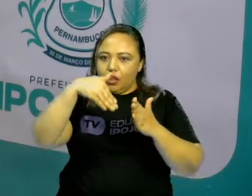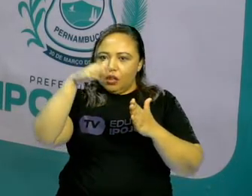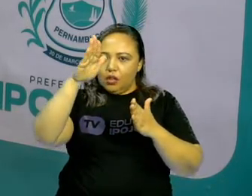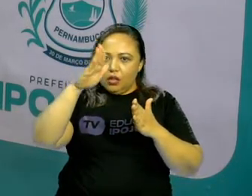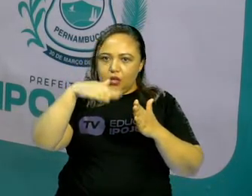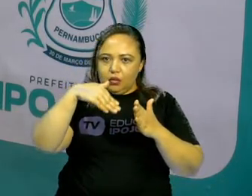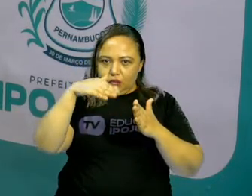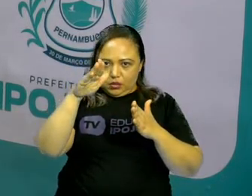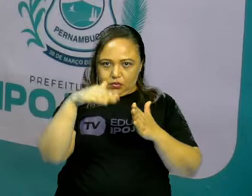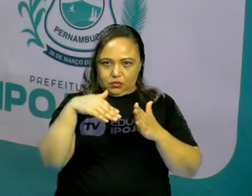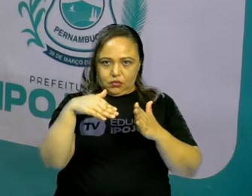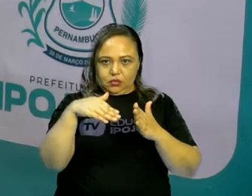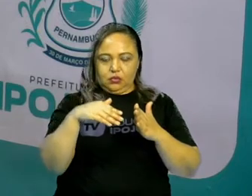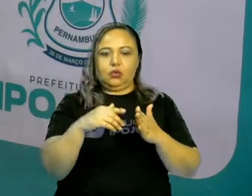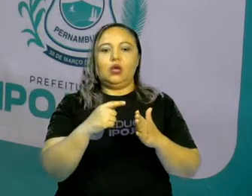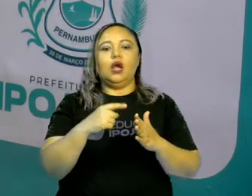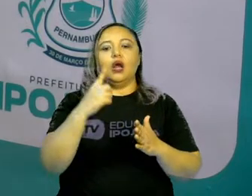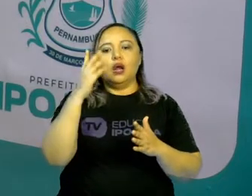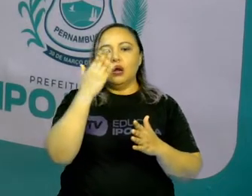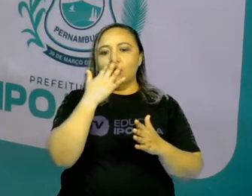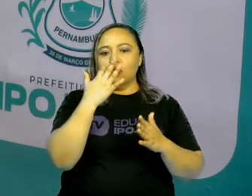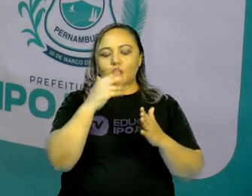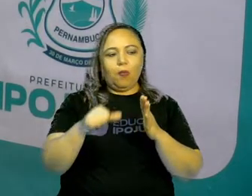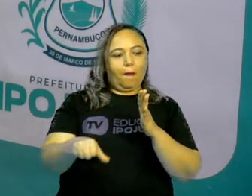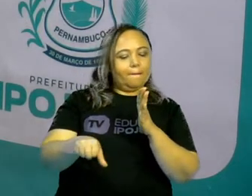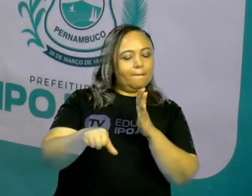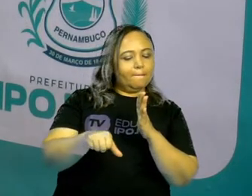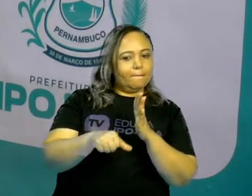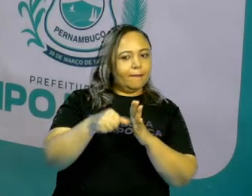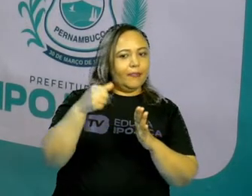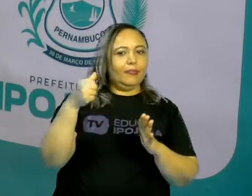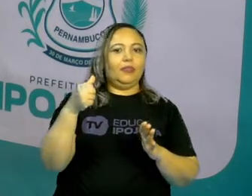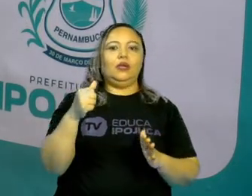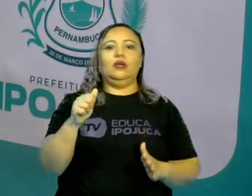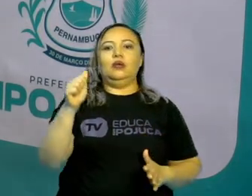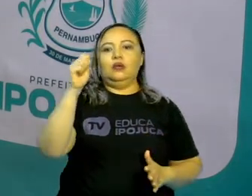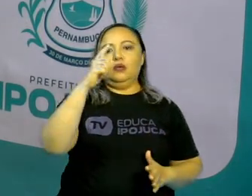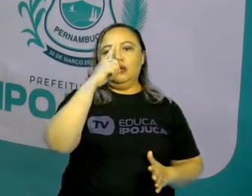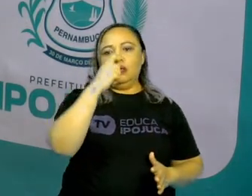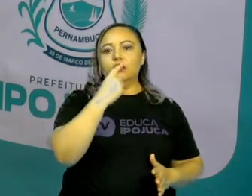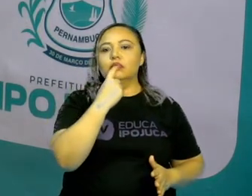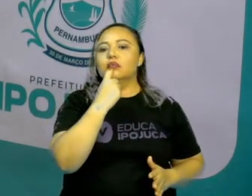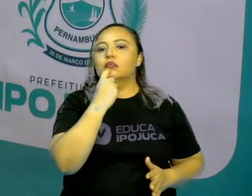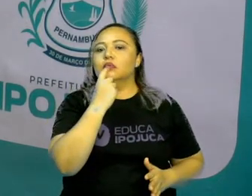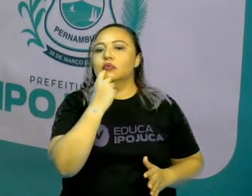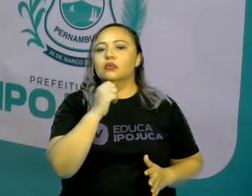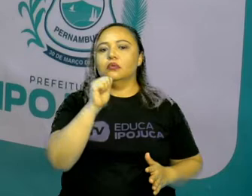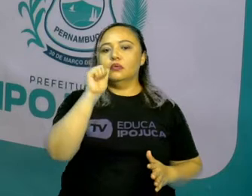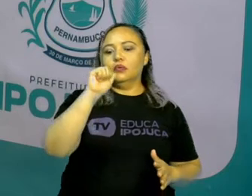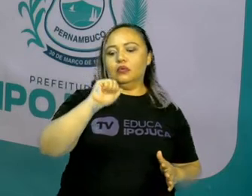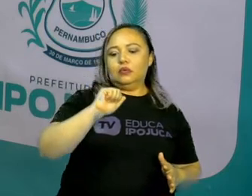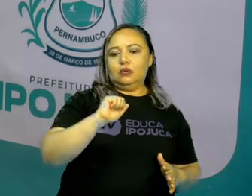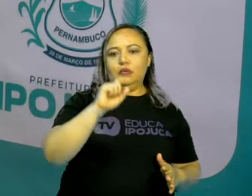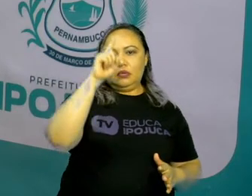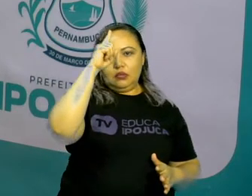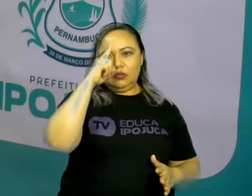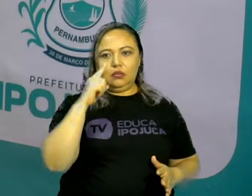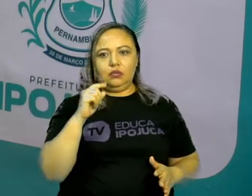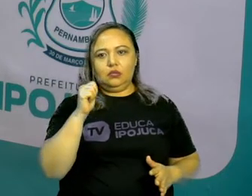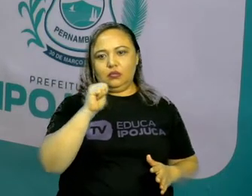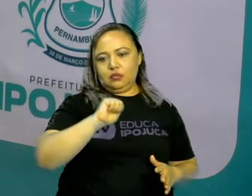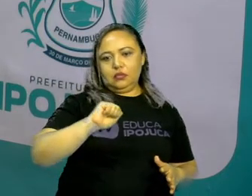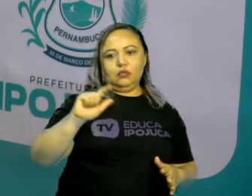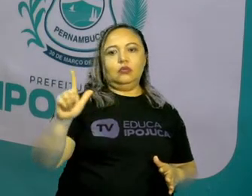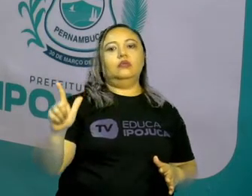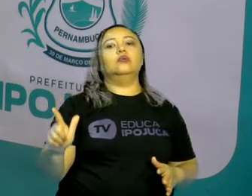com as cores primárias, vermelho, amarelo e azul. só vai pintar com essas. E vocês